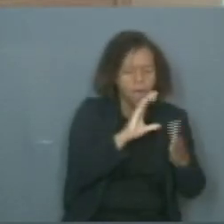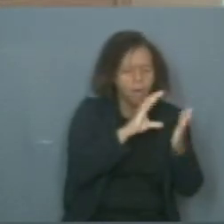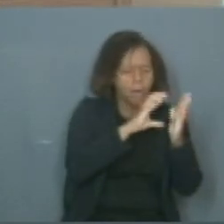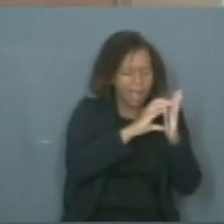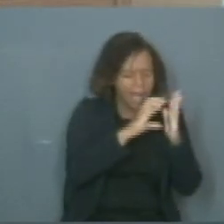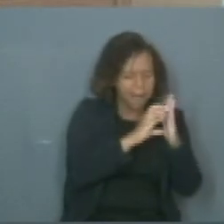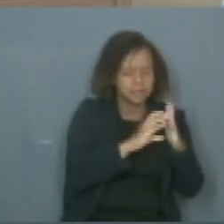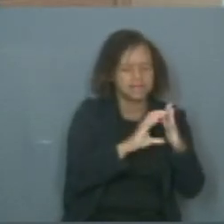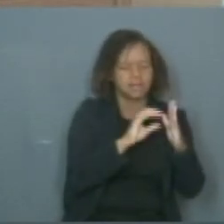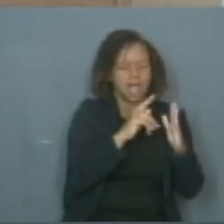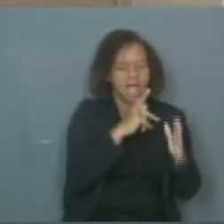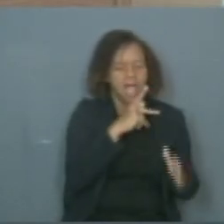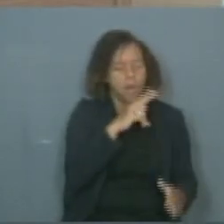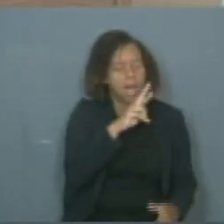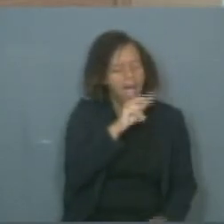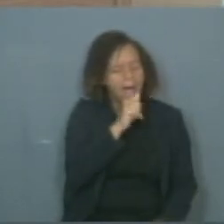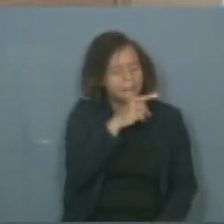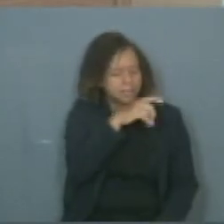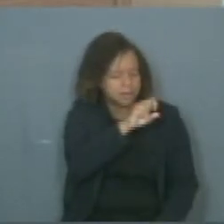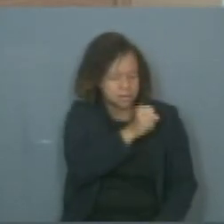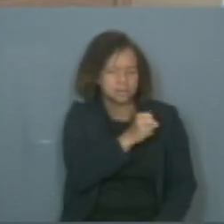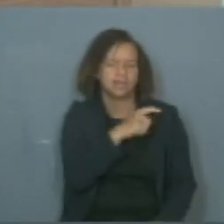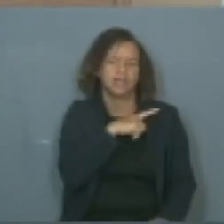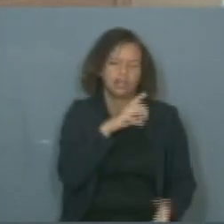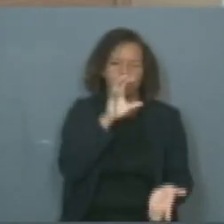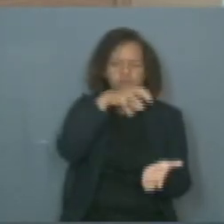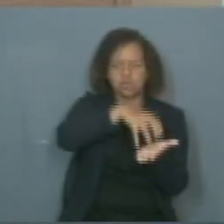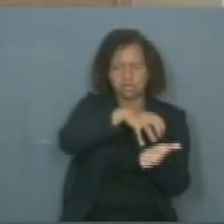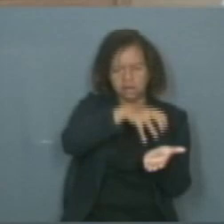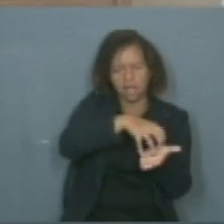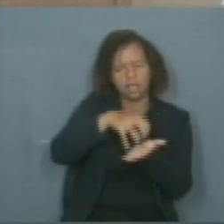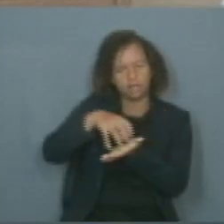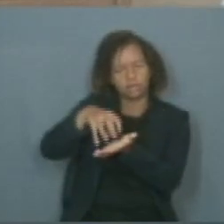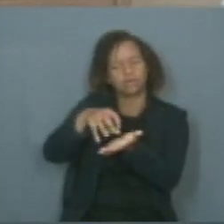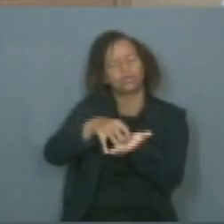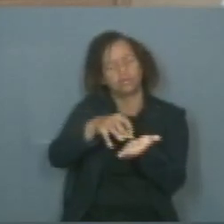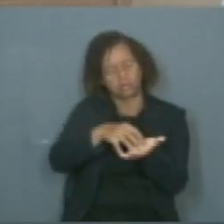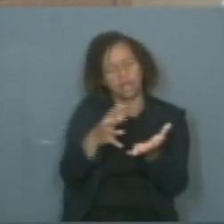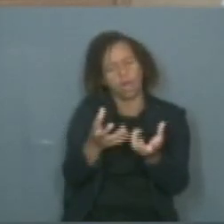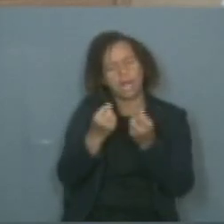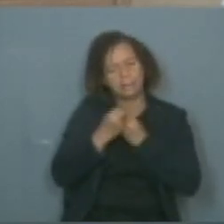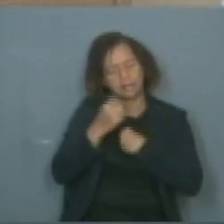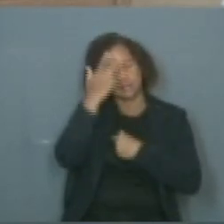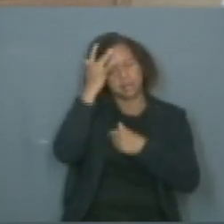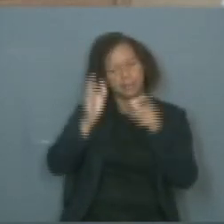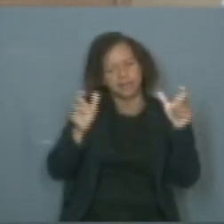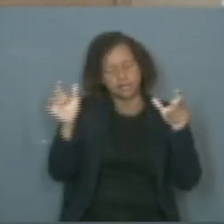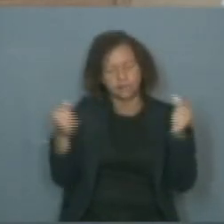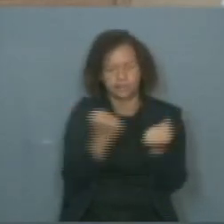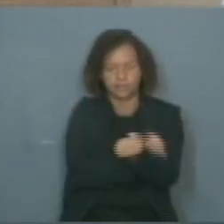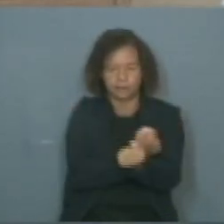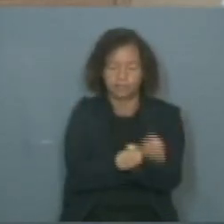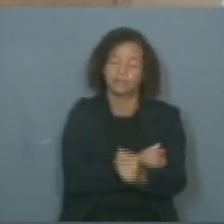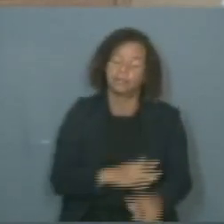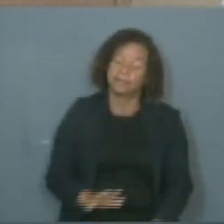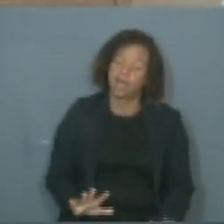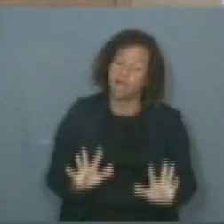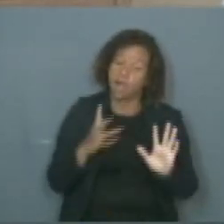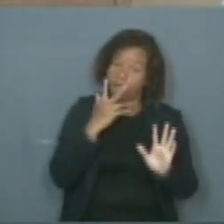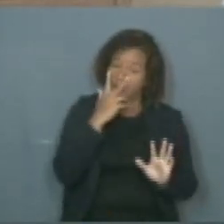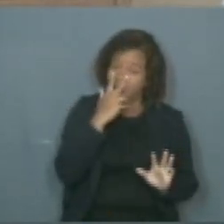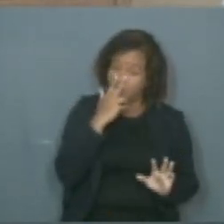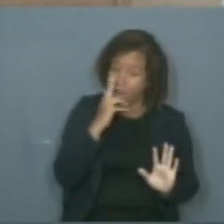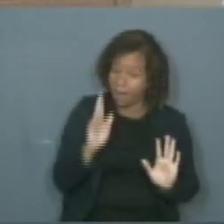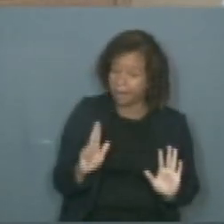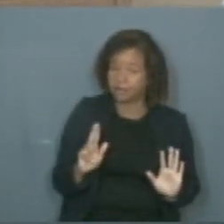os RAPs, tem os centros de acolhimento para essas pessoas. Então, assim, eu acho que um